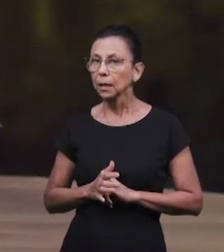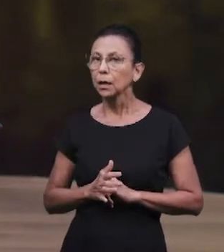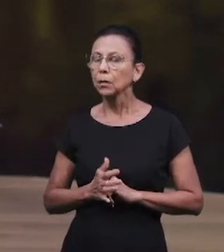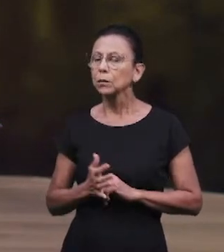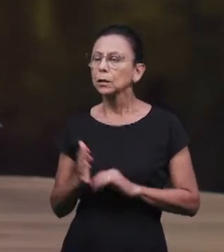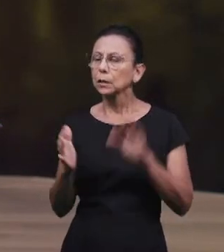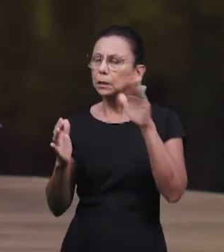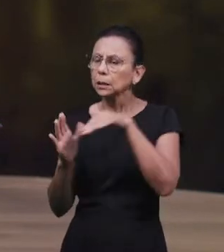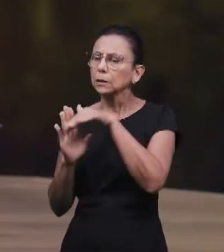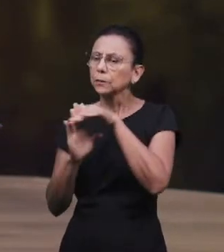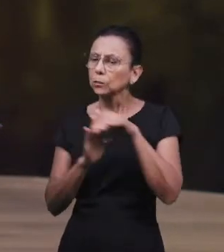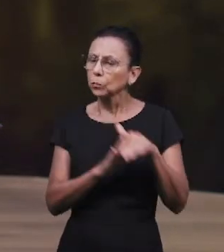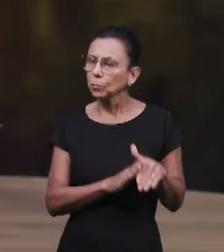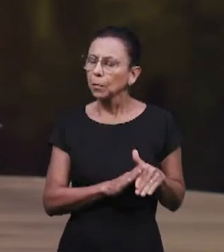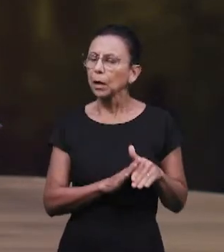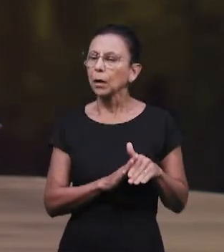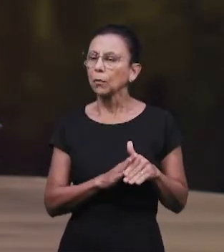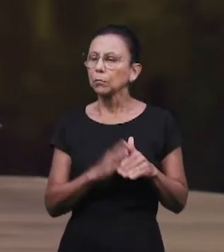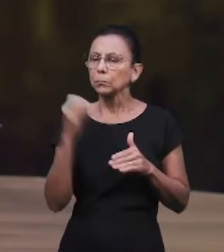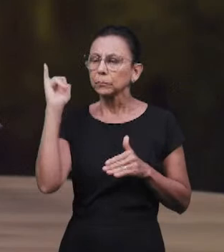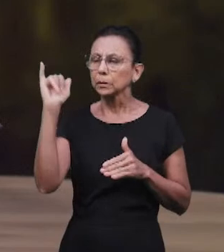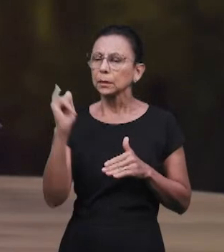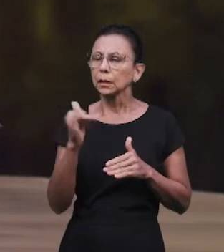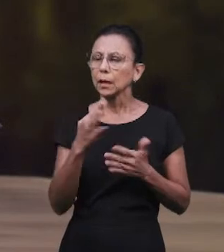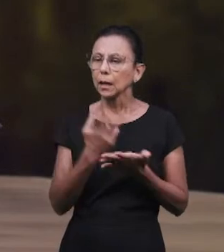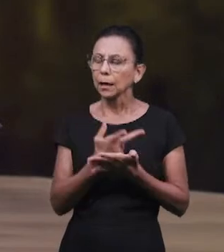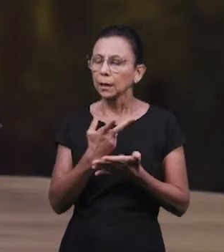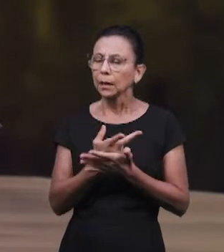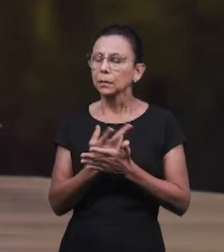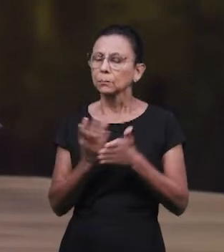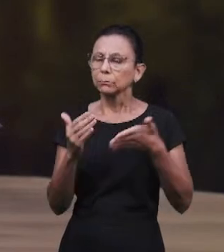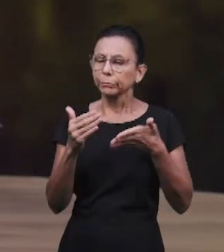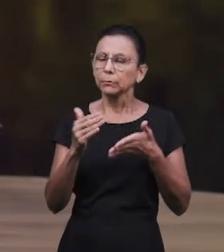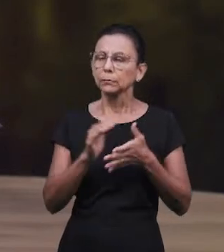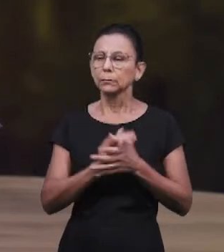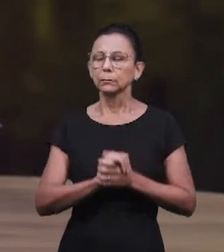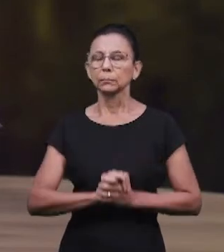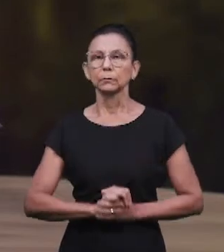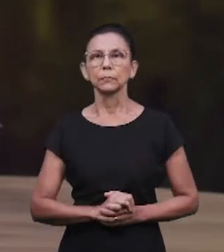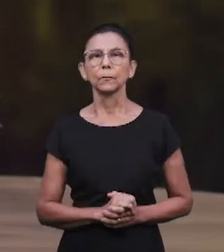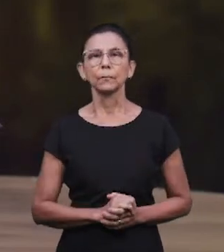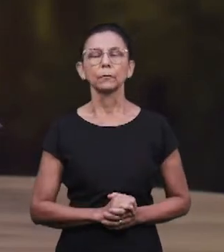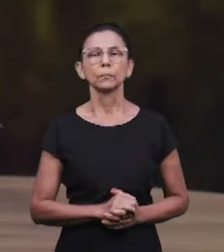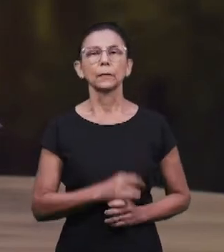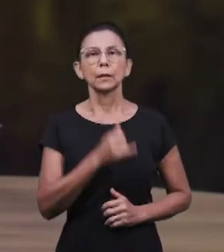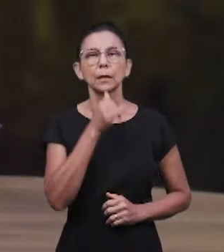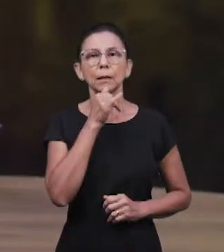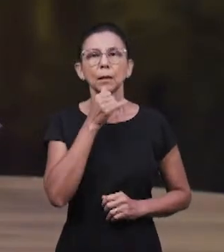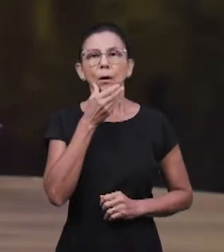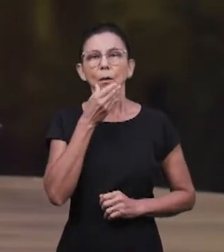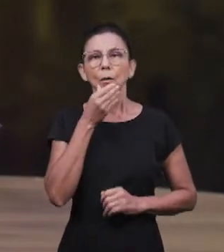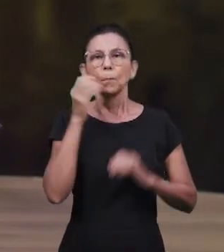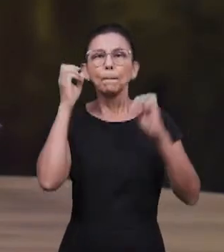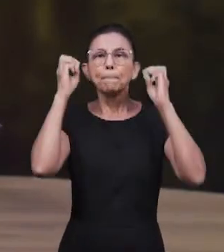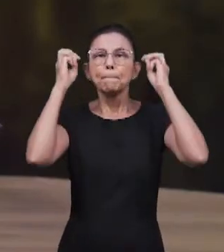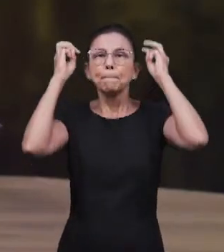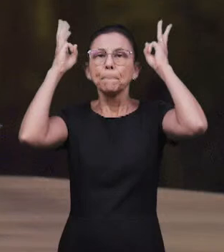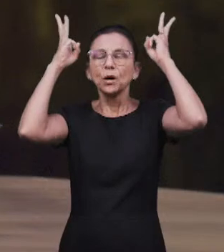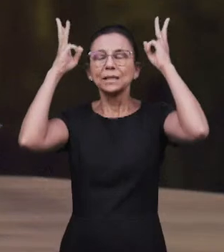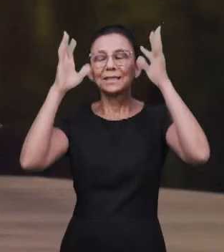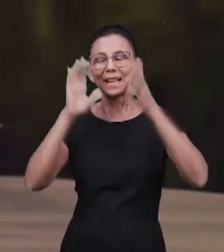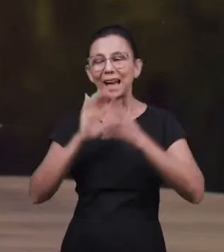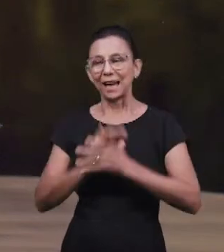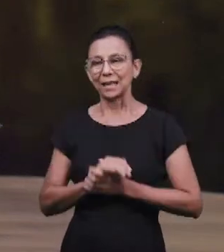Deus guarde vocês de qualquer coisa errada. Vamos ver. Moisés teve uma